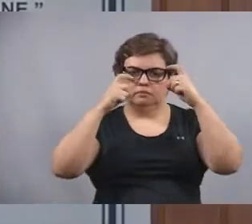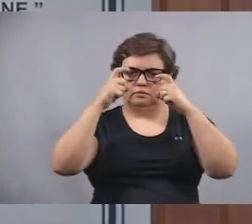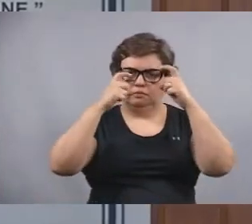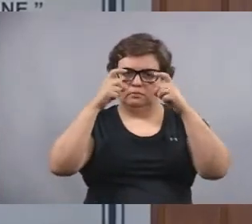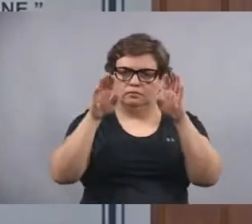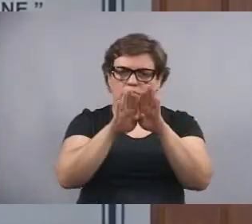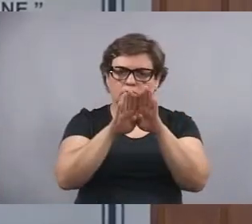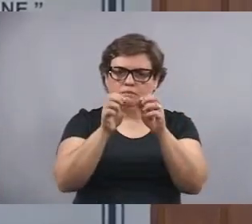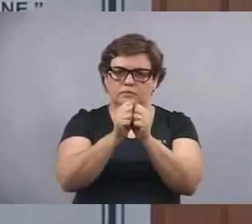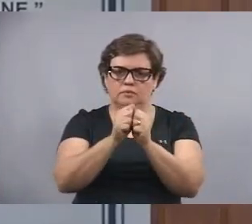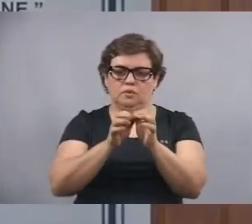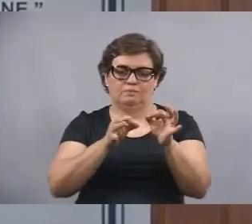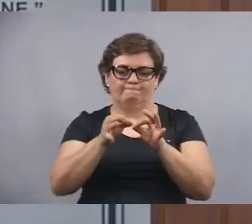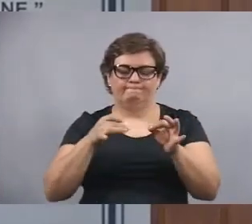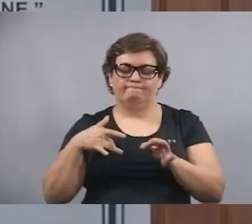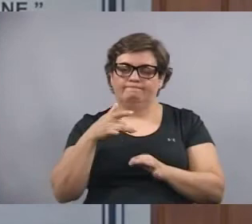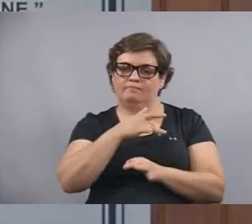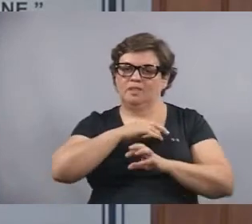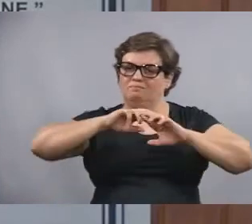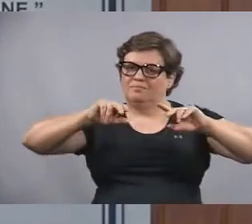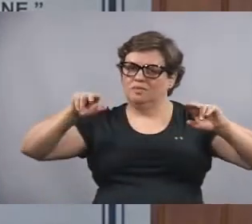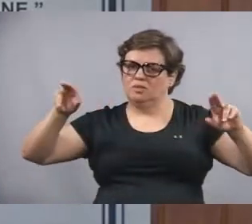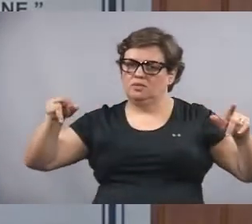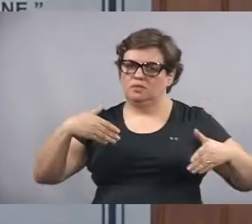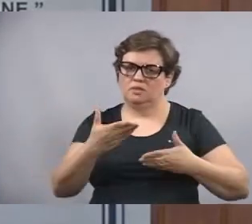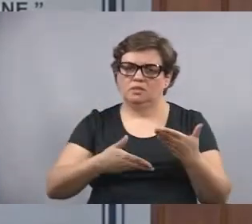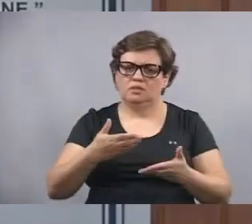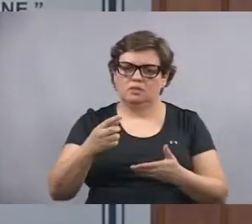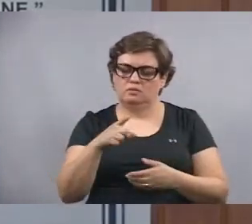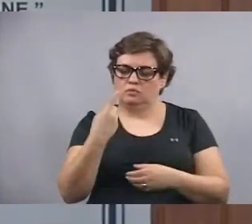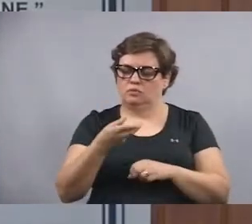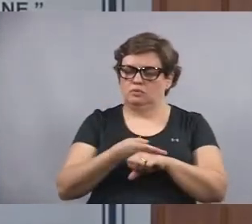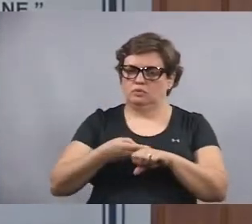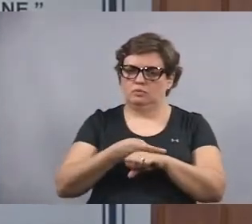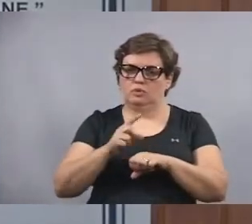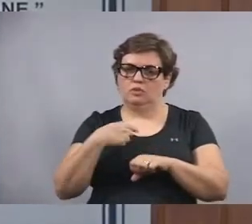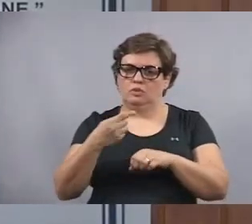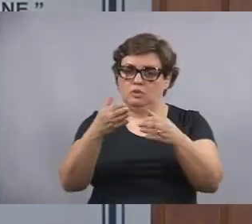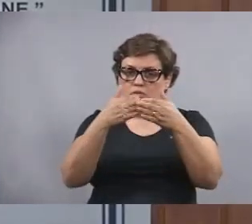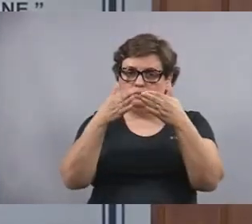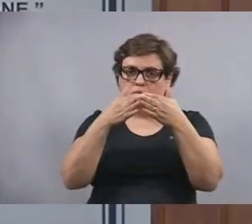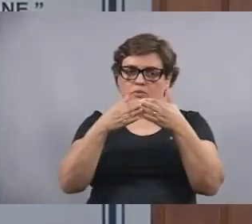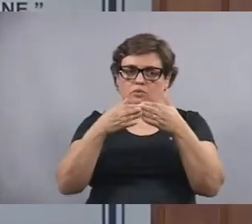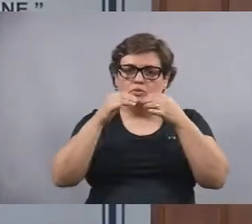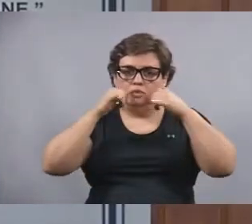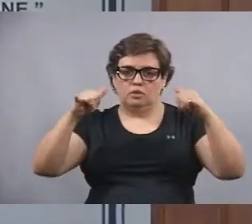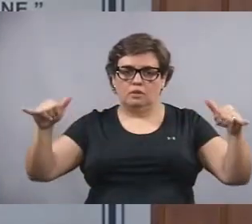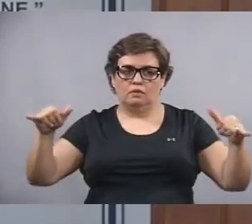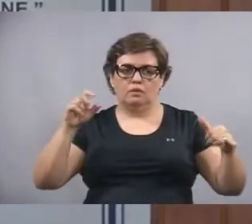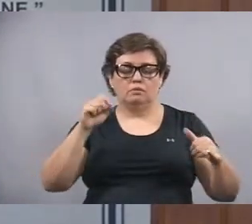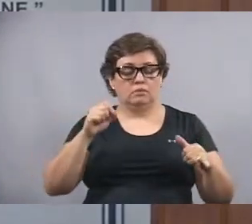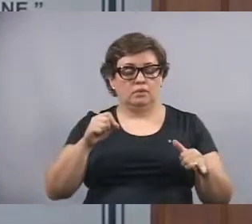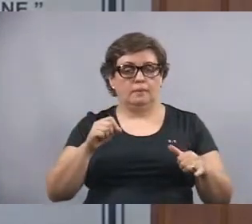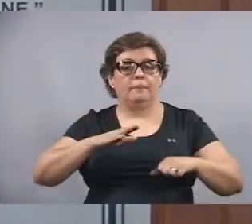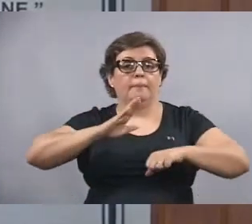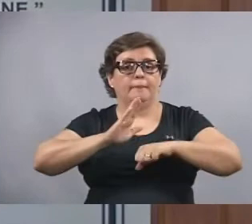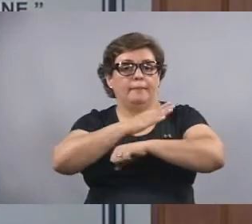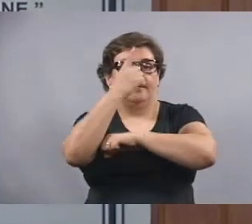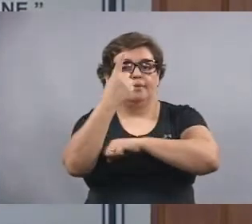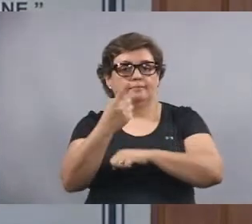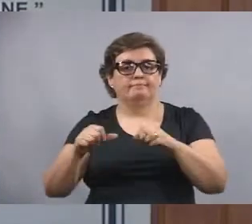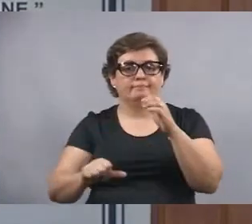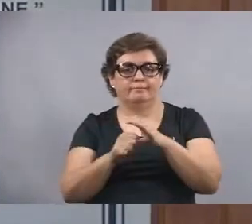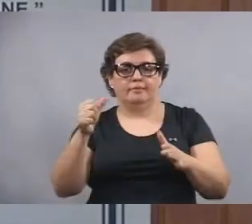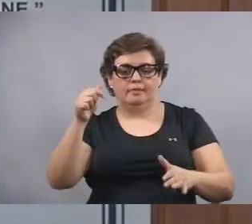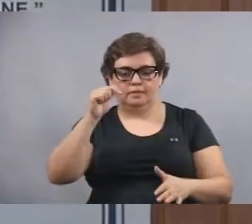preocupação também com o plano de saúde. Diversos servidores nos procuraram, nós estamos solicitando informações, que, aliás, mais uma vez,